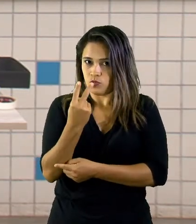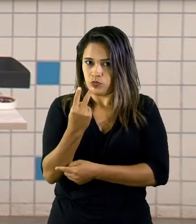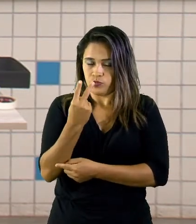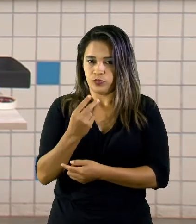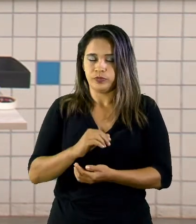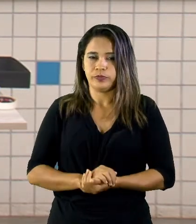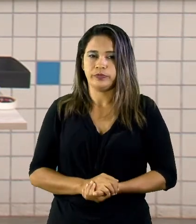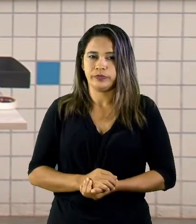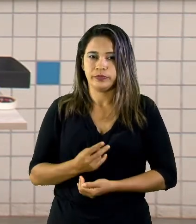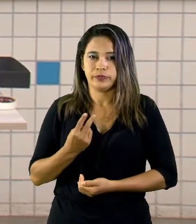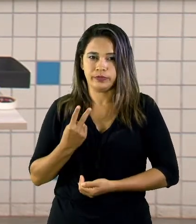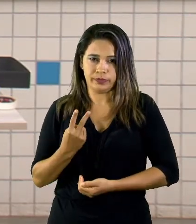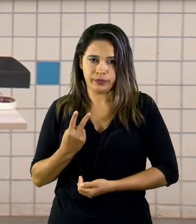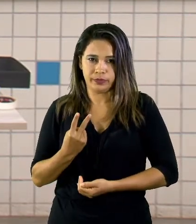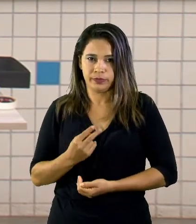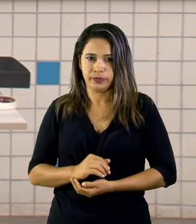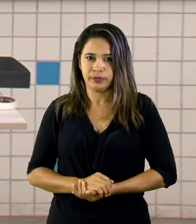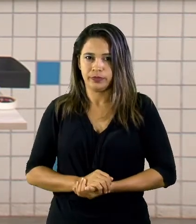duas